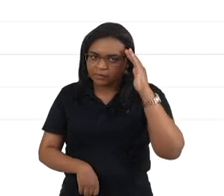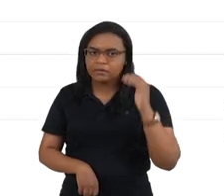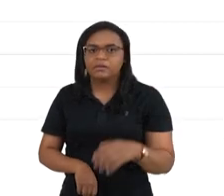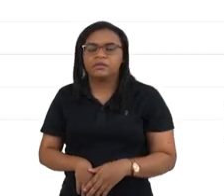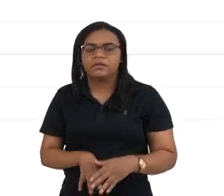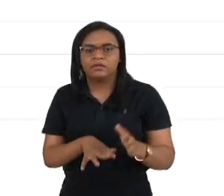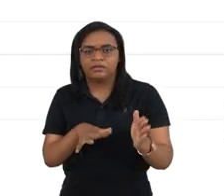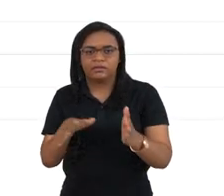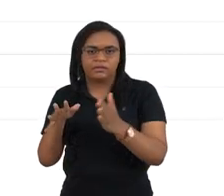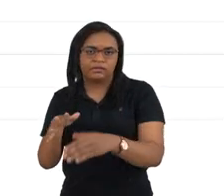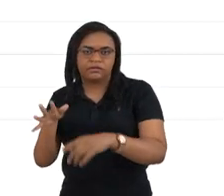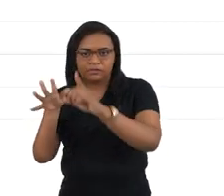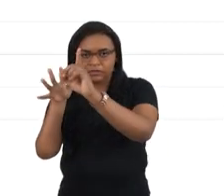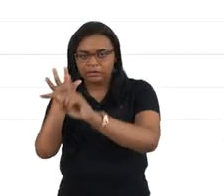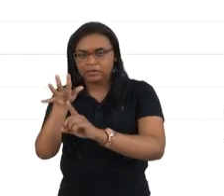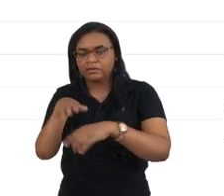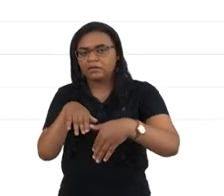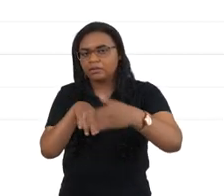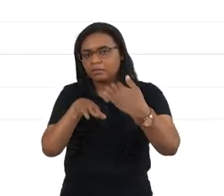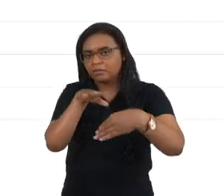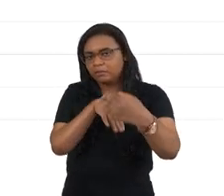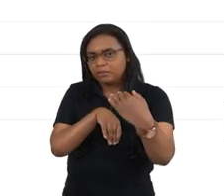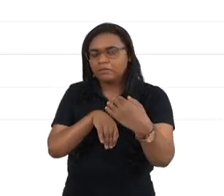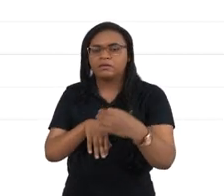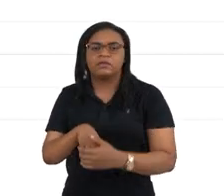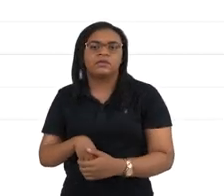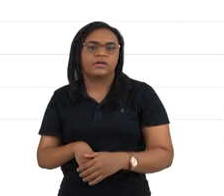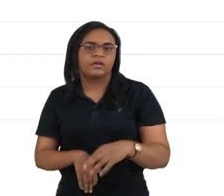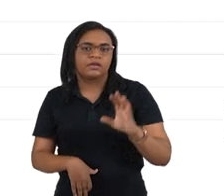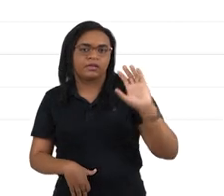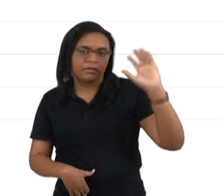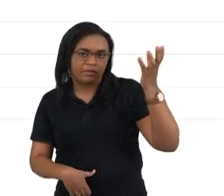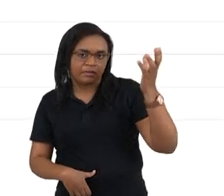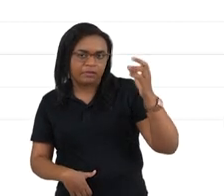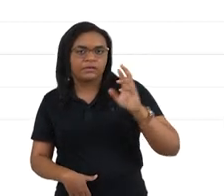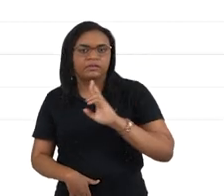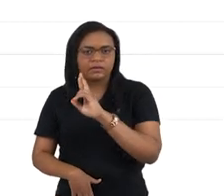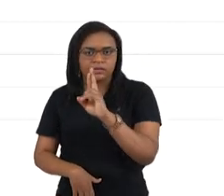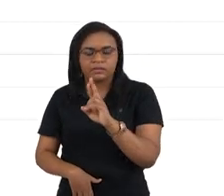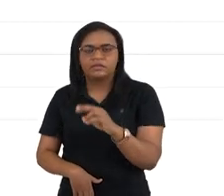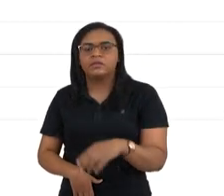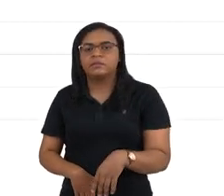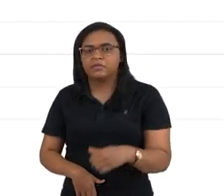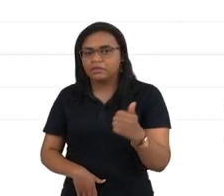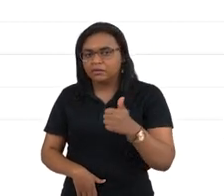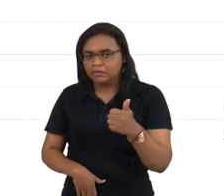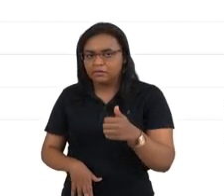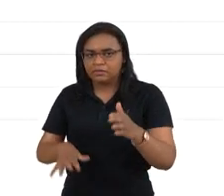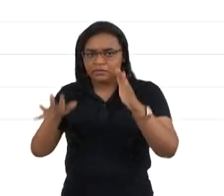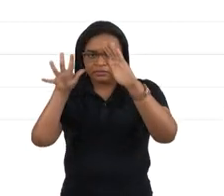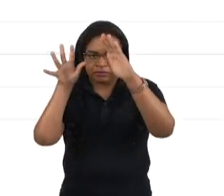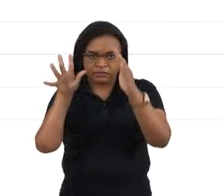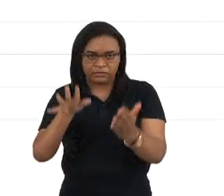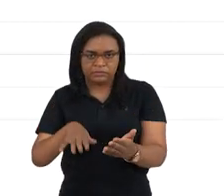ordem direta ou de ordem inversa. Para a gente resolver essa situação, a gente sempre faz o seguinte, ó. A gente isola